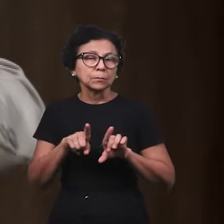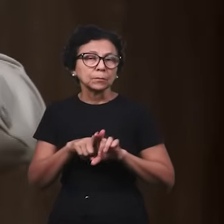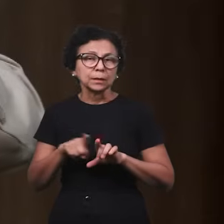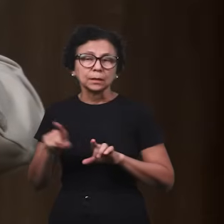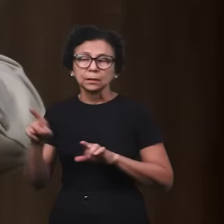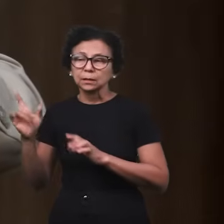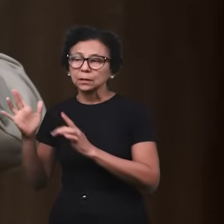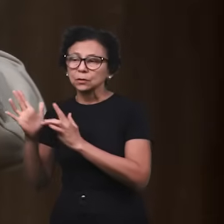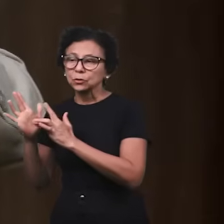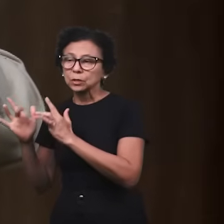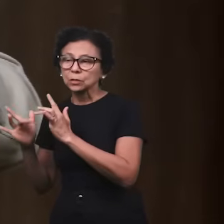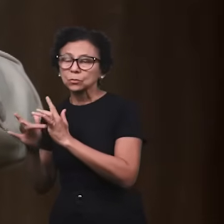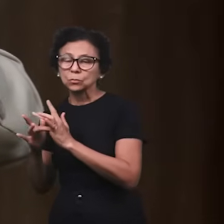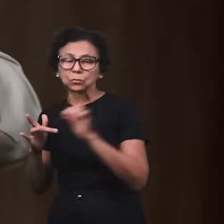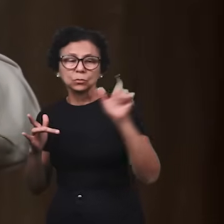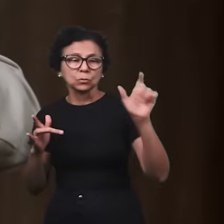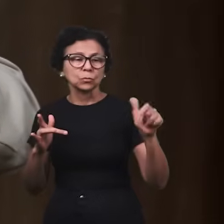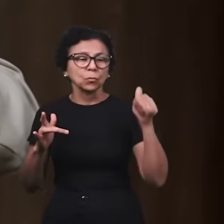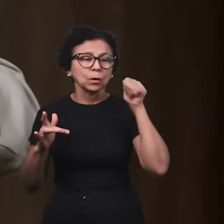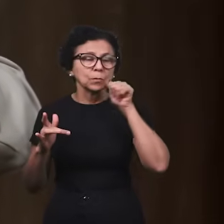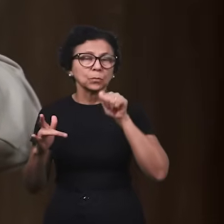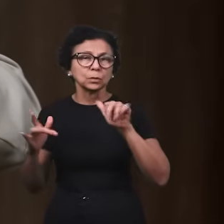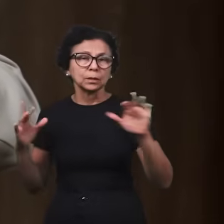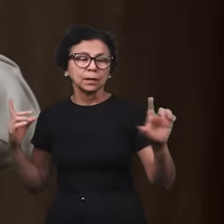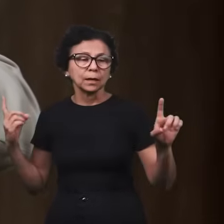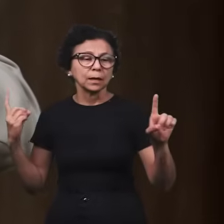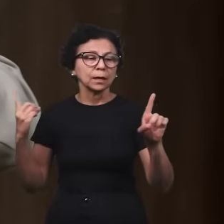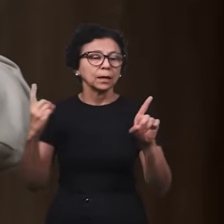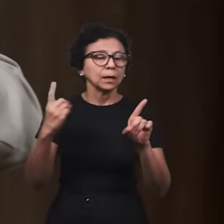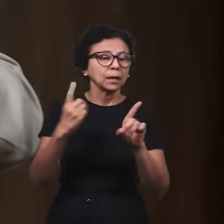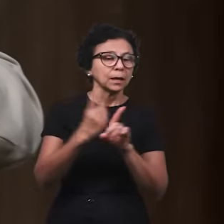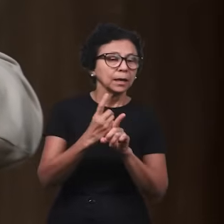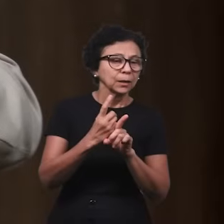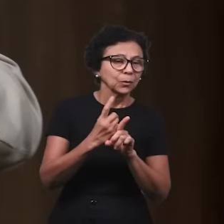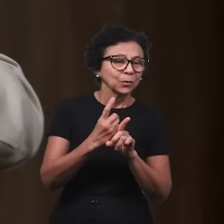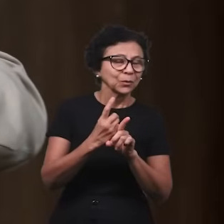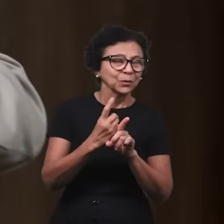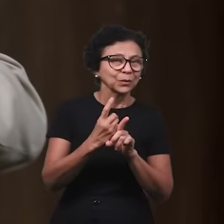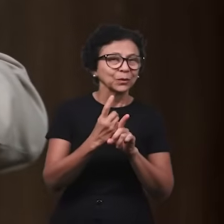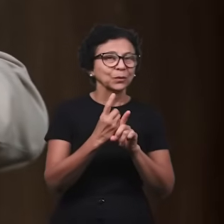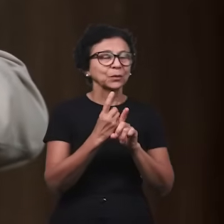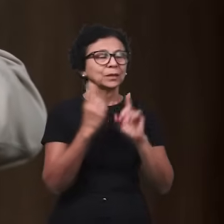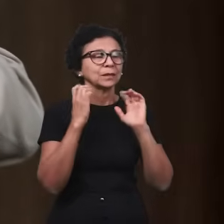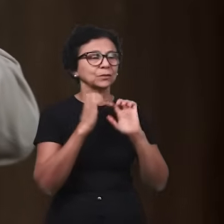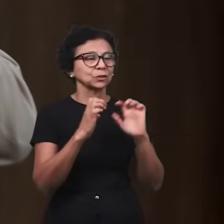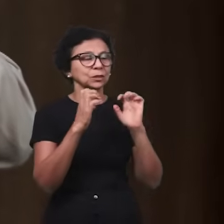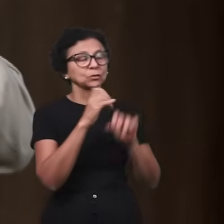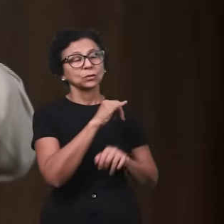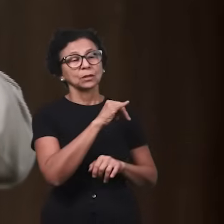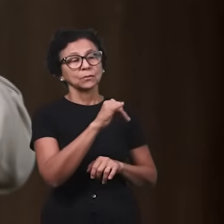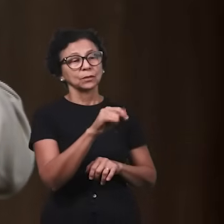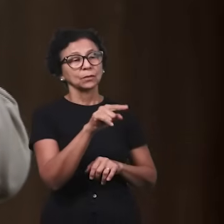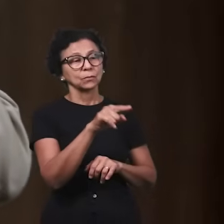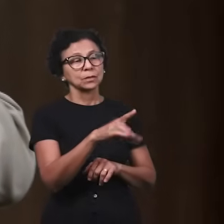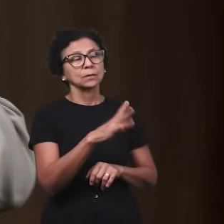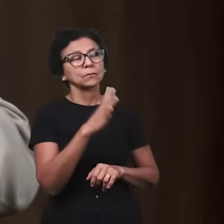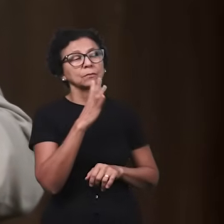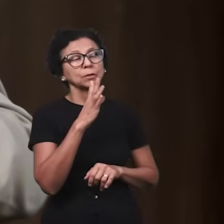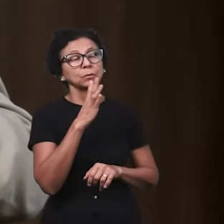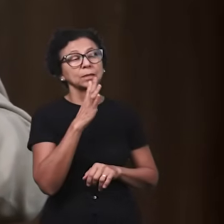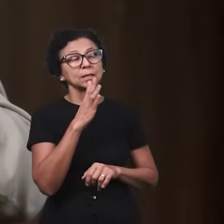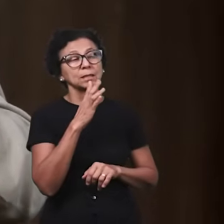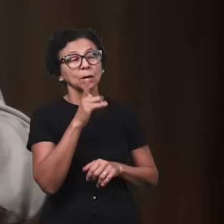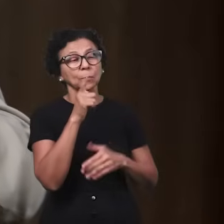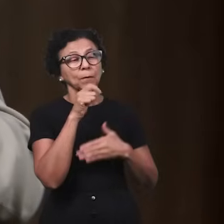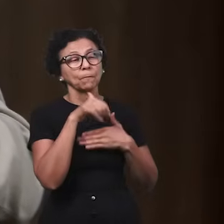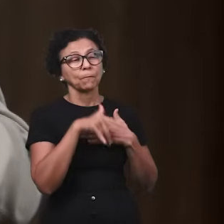mim, dentro dele, no seu interior, vai brotar uma fonte que salta para a vida eterna. Então, dentro